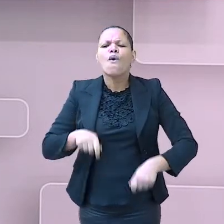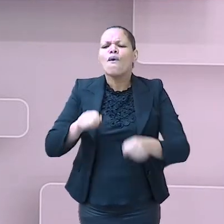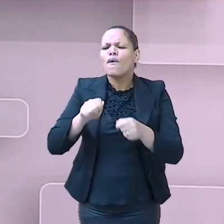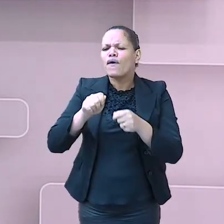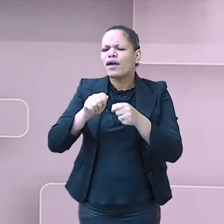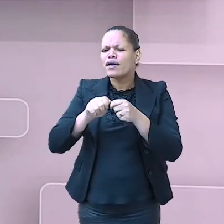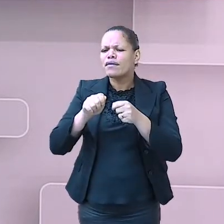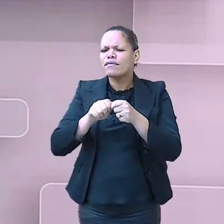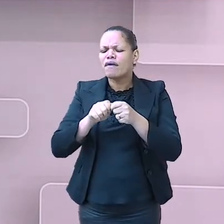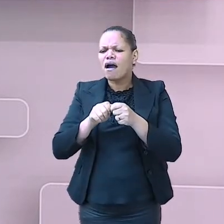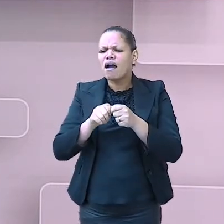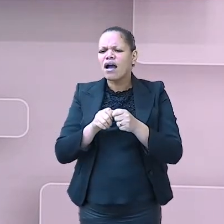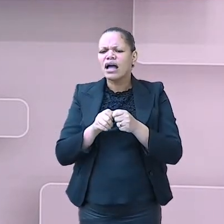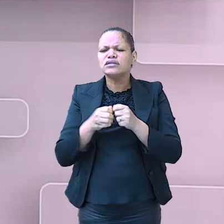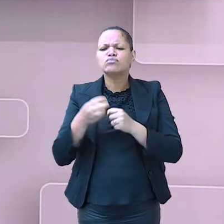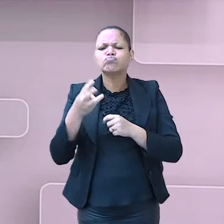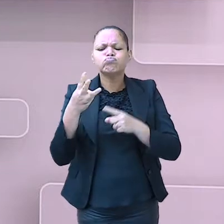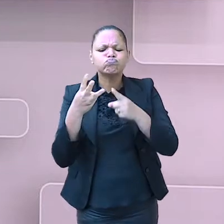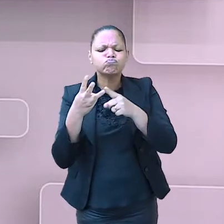de reprodução.